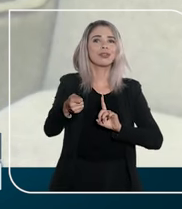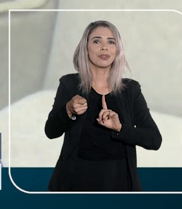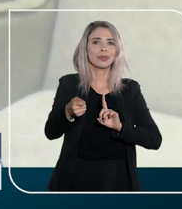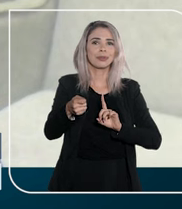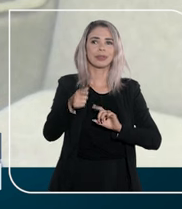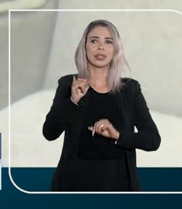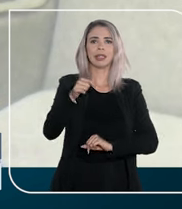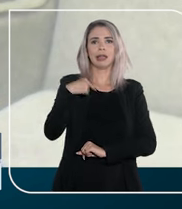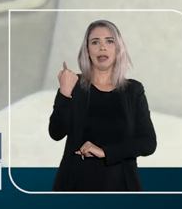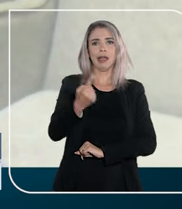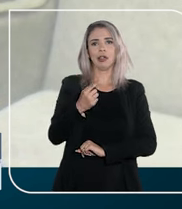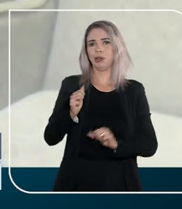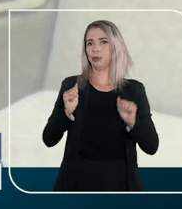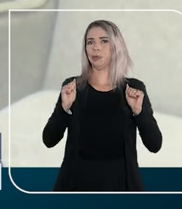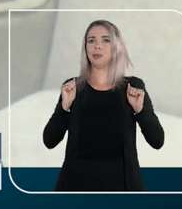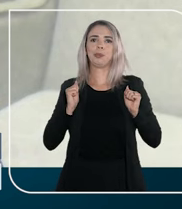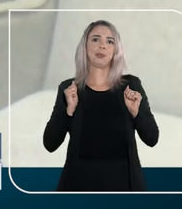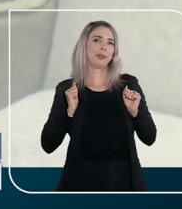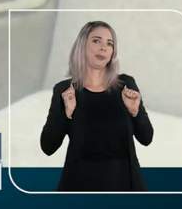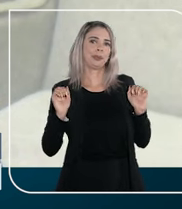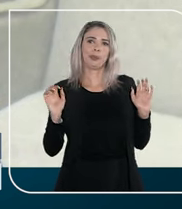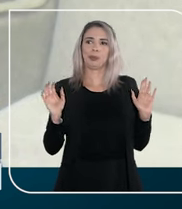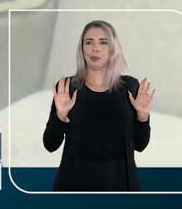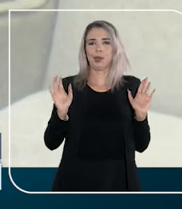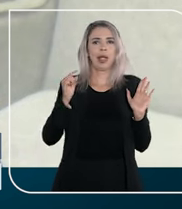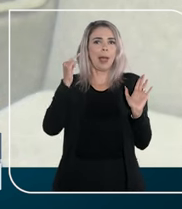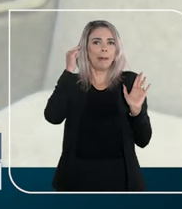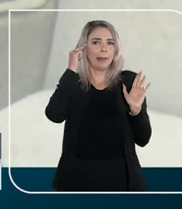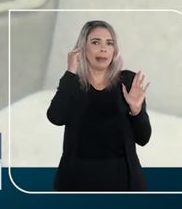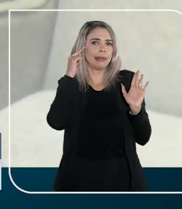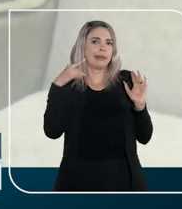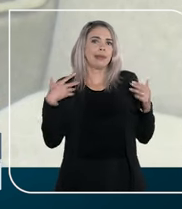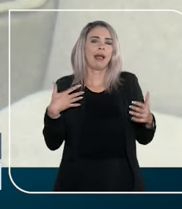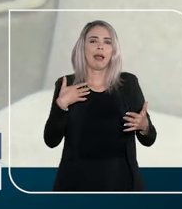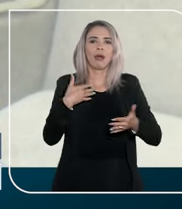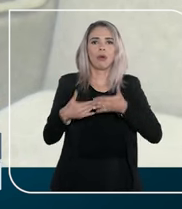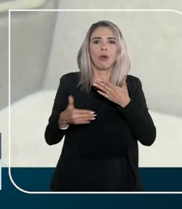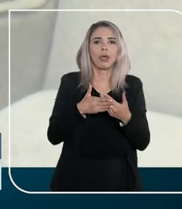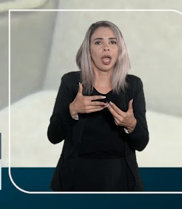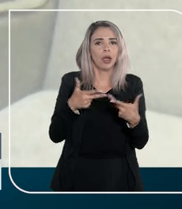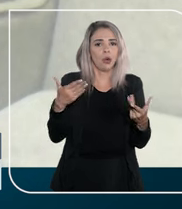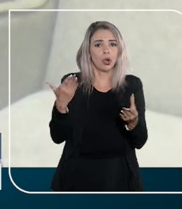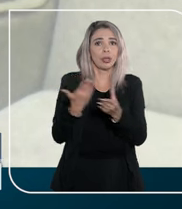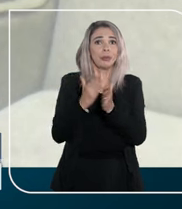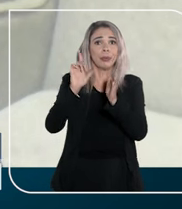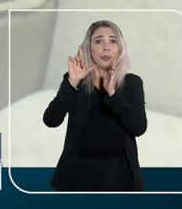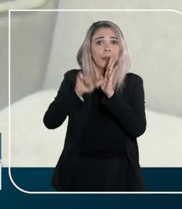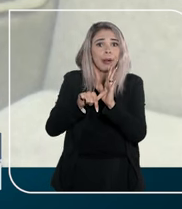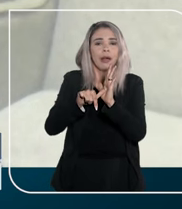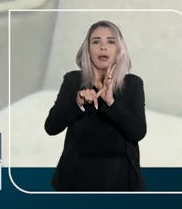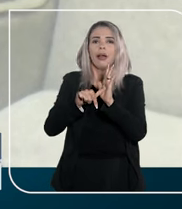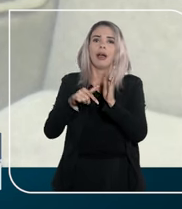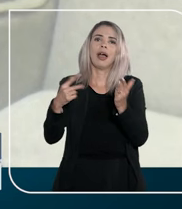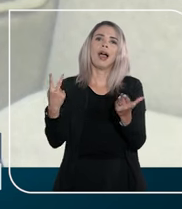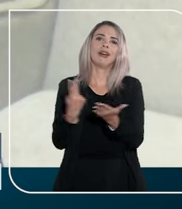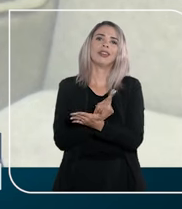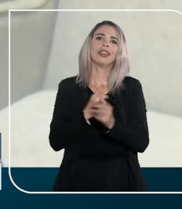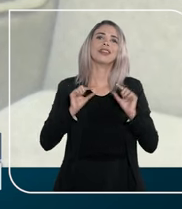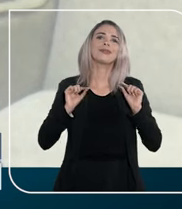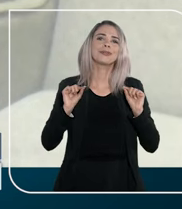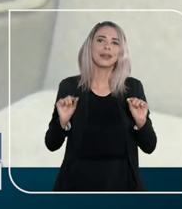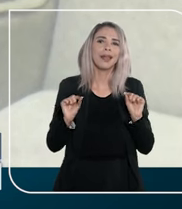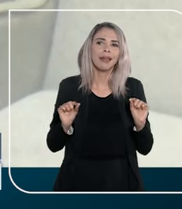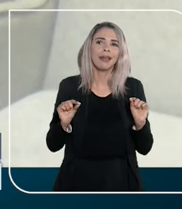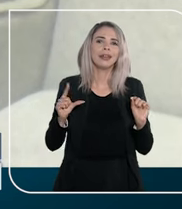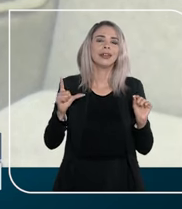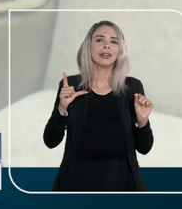ingênuos se não reconhecêssemos que um ajuizamento tardio, muitas vezes,